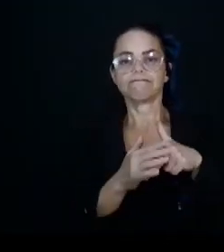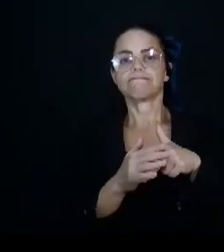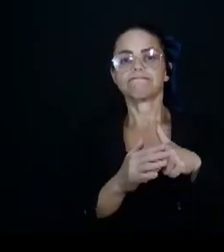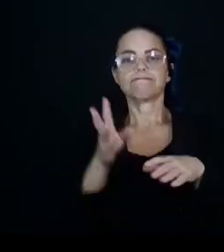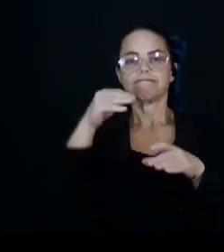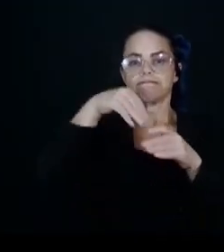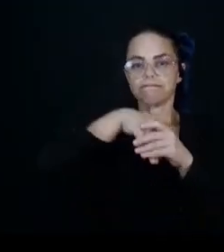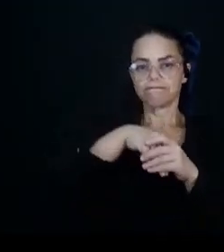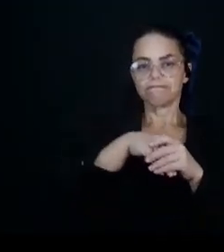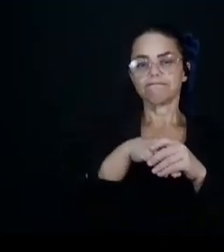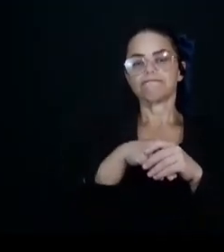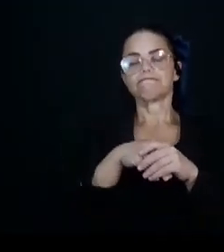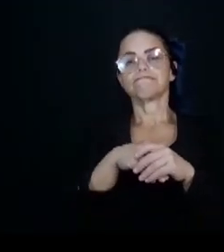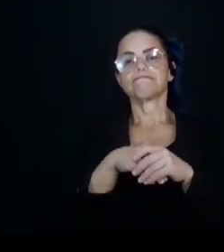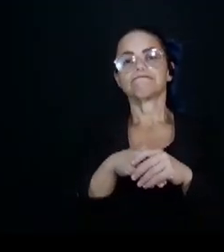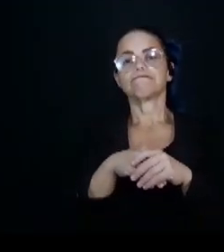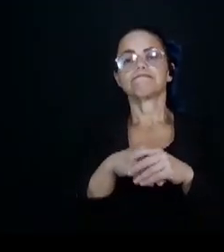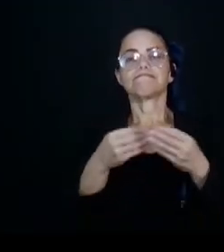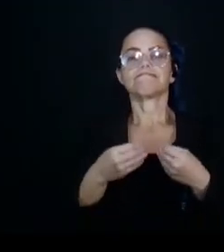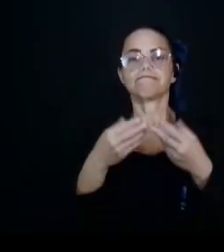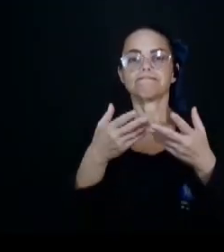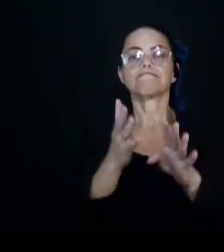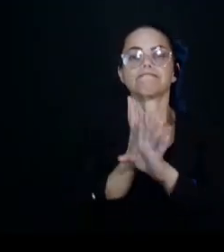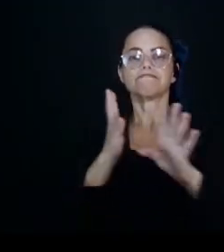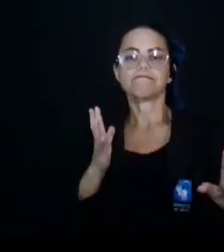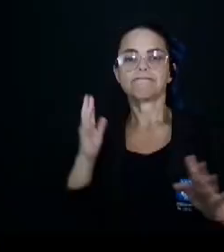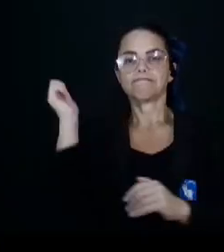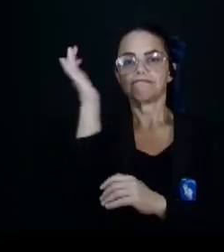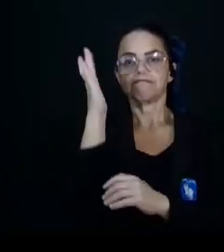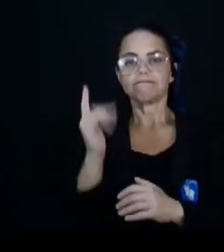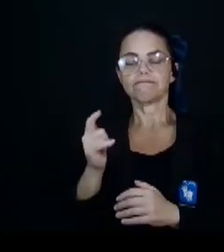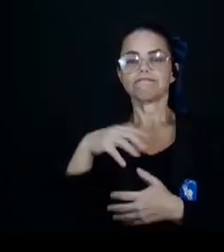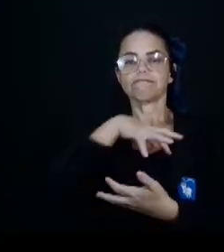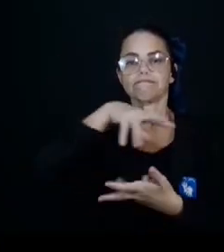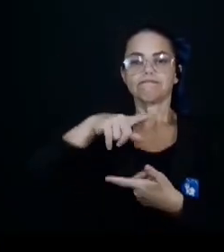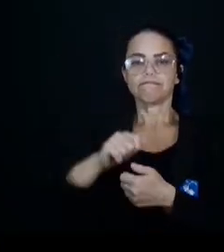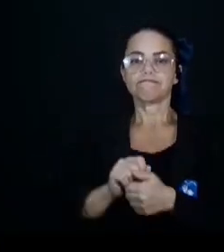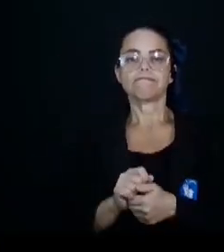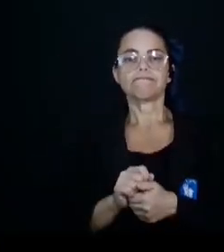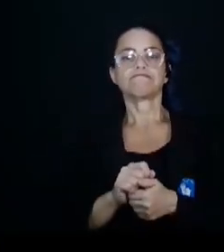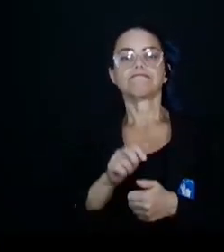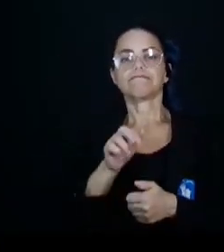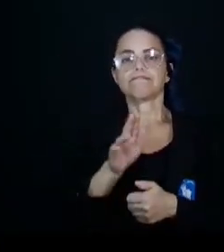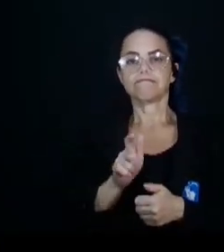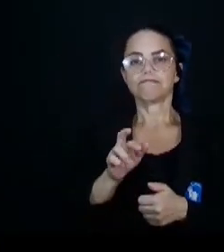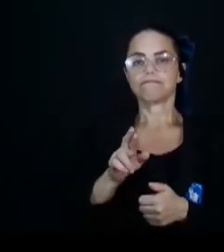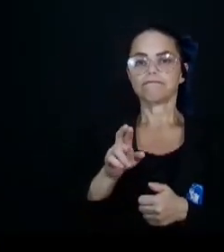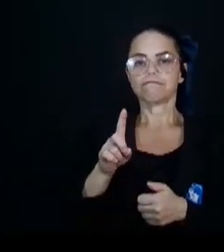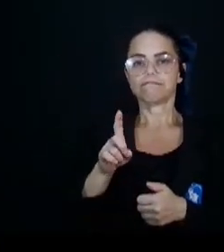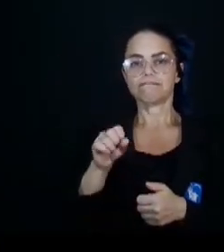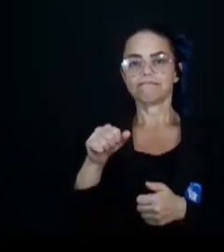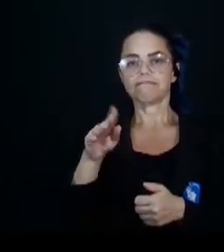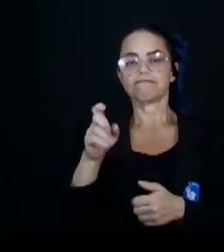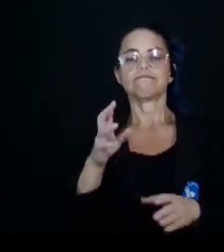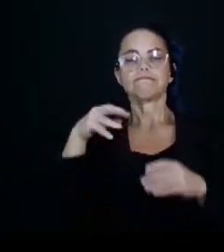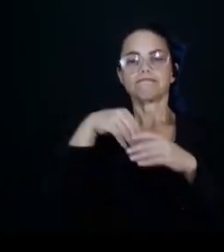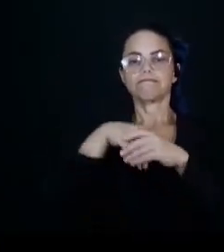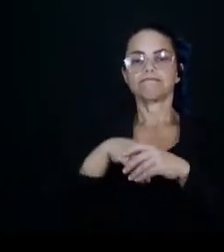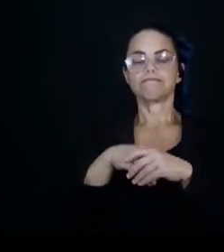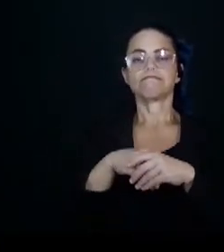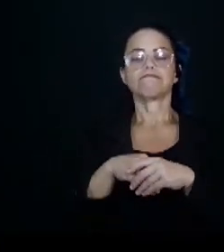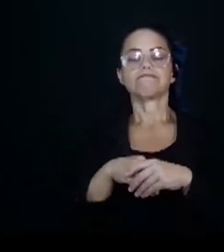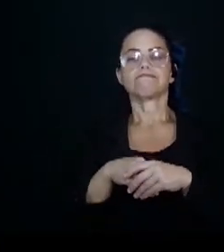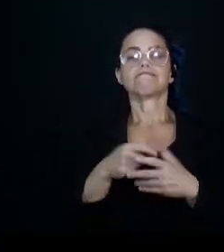de doadores nacional e internacional, que chama REDOME. Essa inserção é feita pelo serviço de saúde,